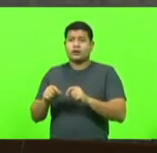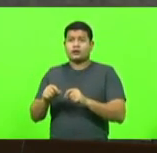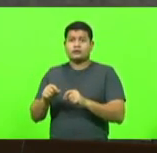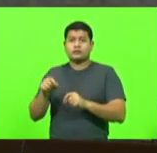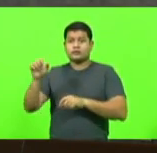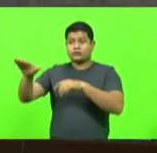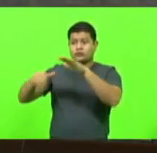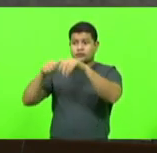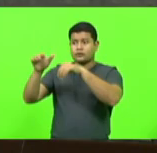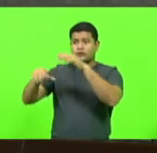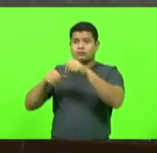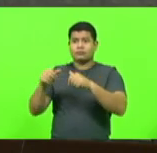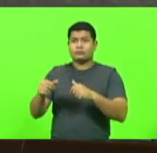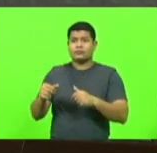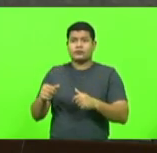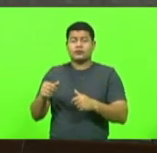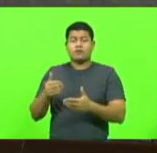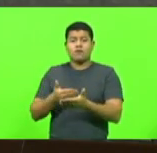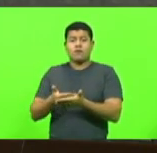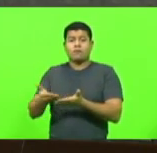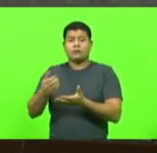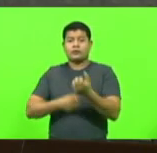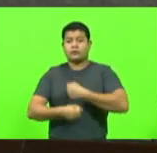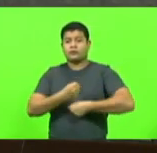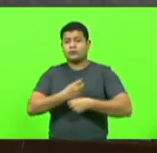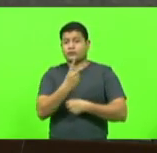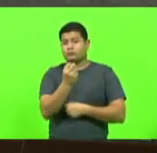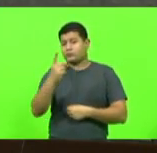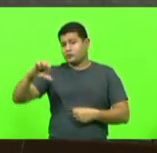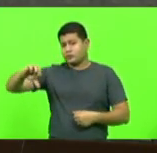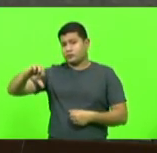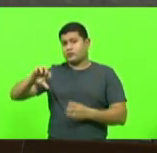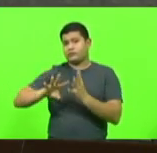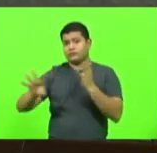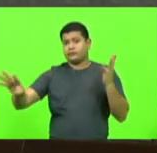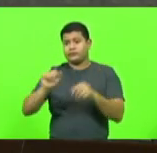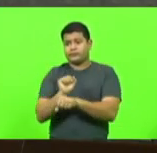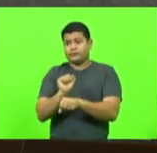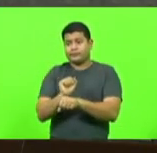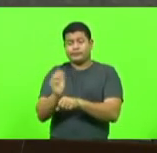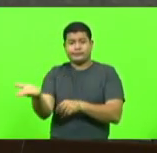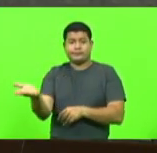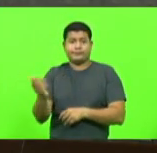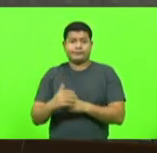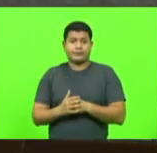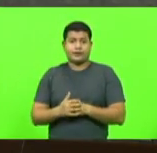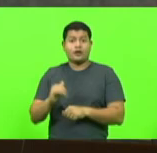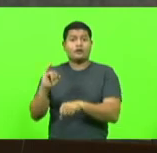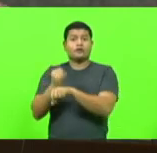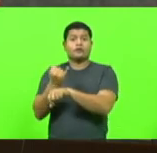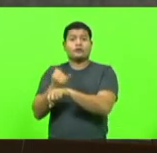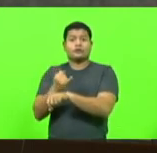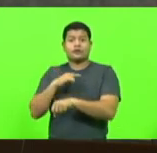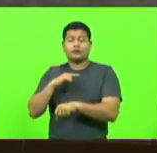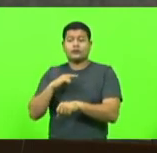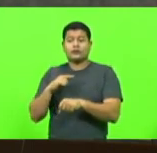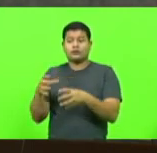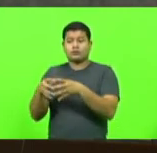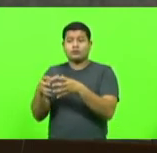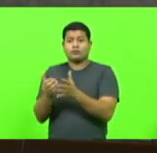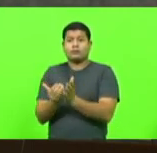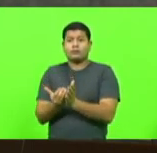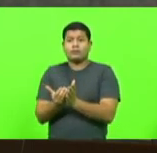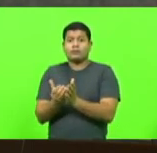da lista de espera de 2019. Joinville, que tem um número bom de fonoaudiólogos, nós temos em